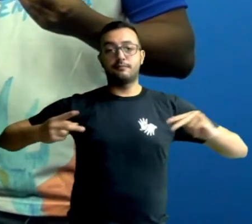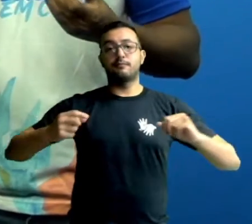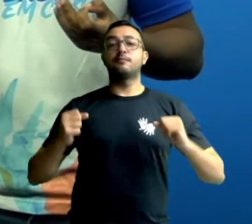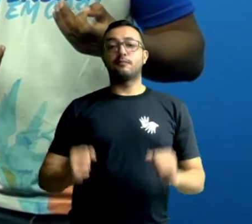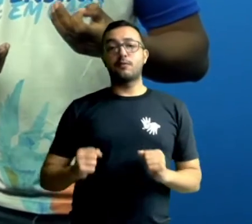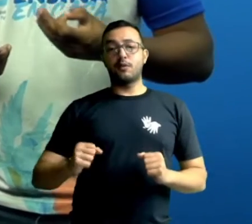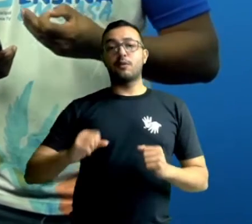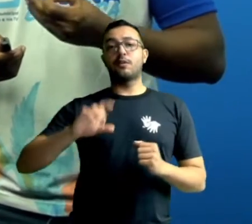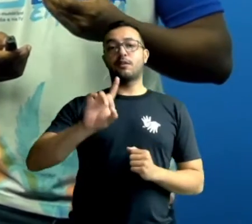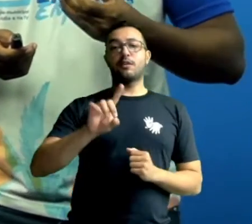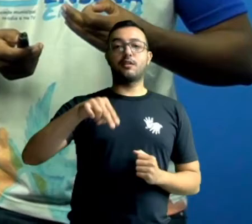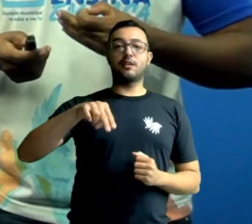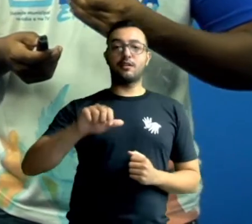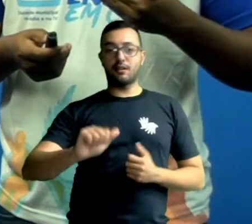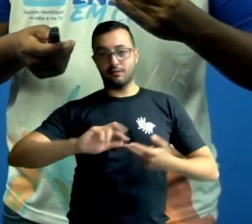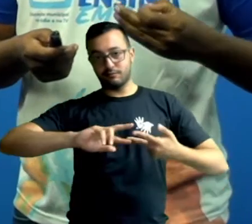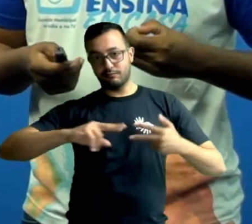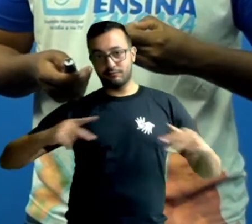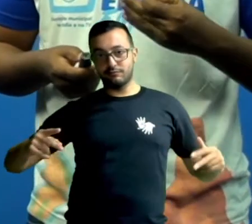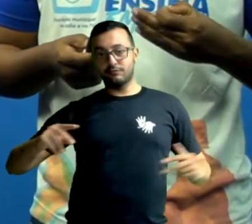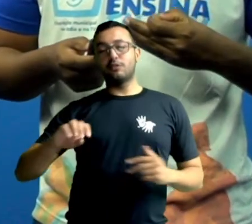ser um DNA, um ácido